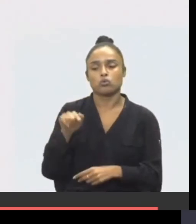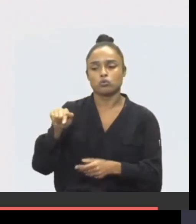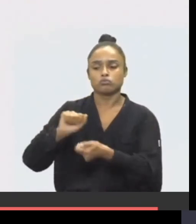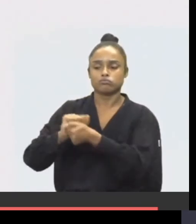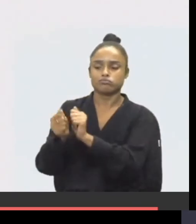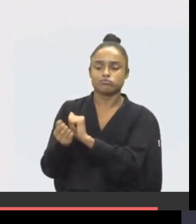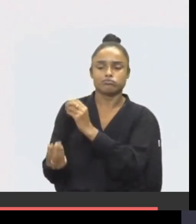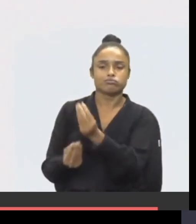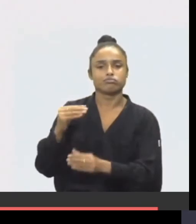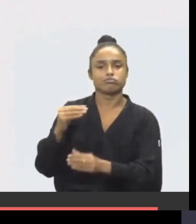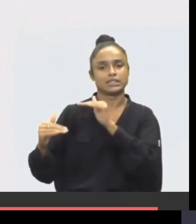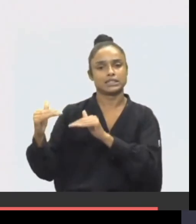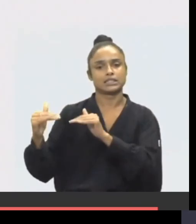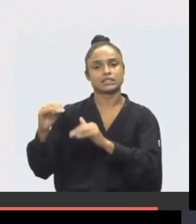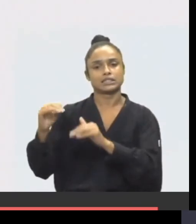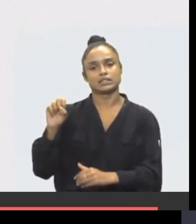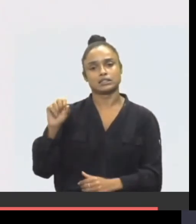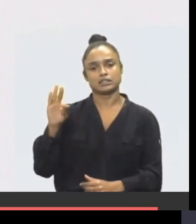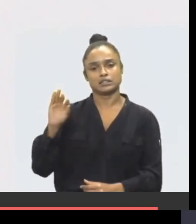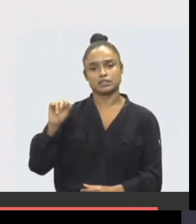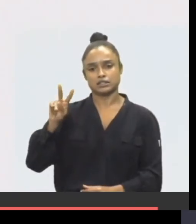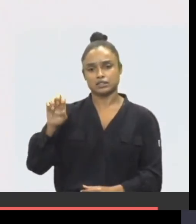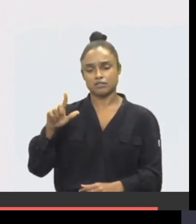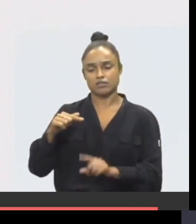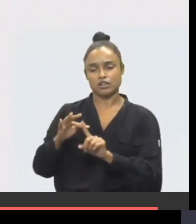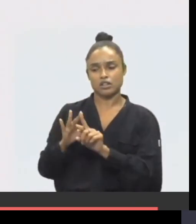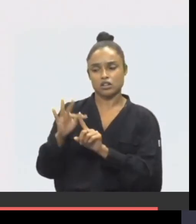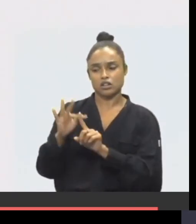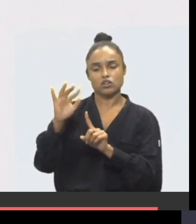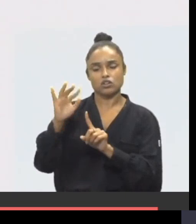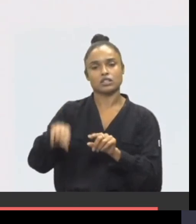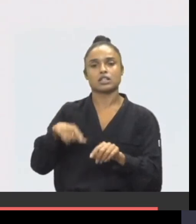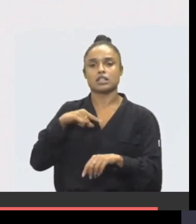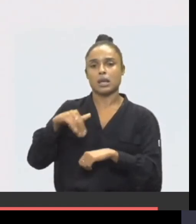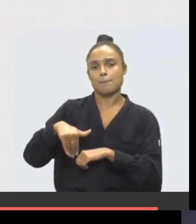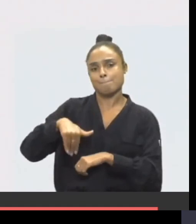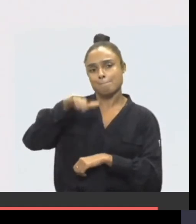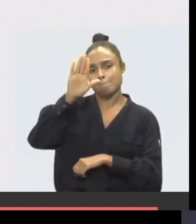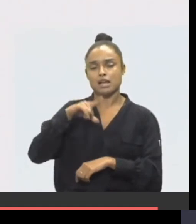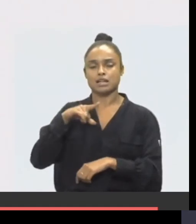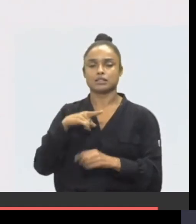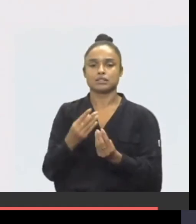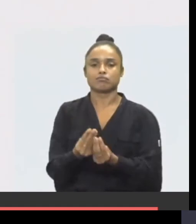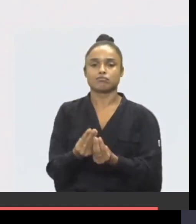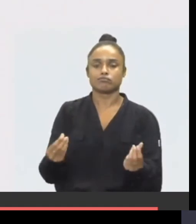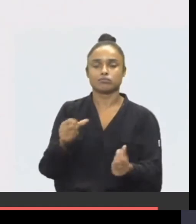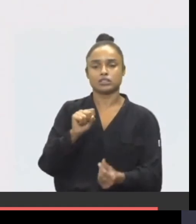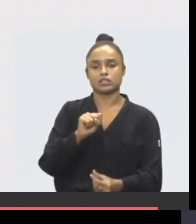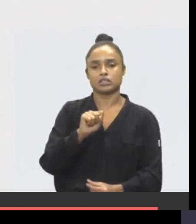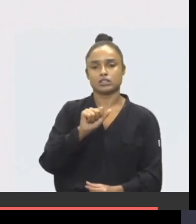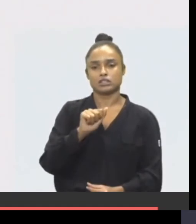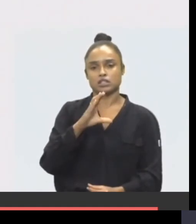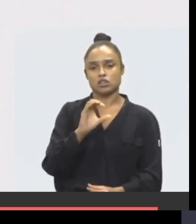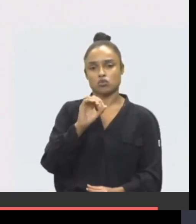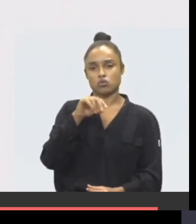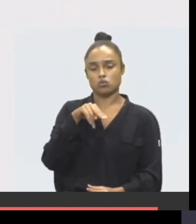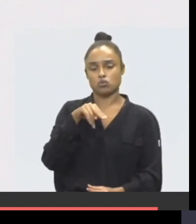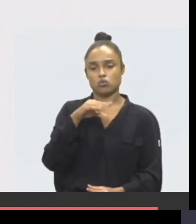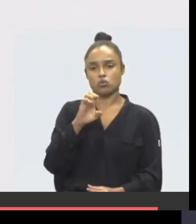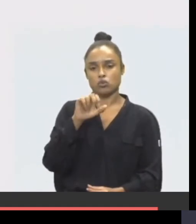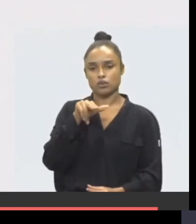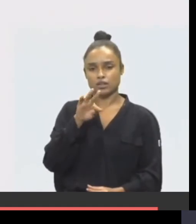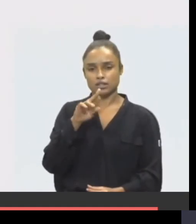nessa concentração um pouco mais elevada. Então, nós temos aí uma solução supersaturada. Entretanto, essa solução supersaturada, a hora